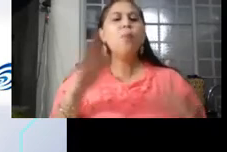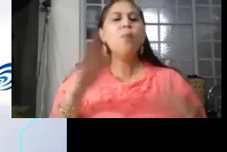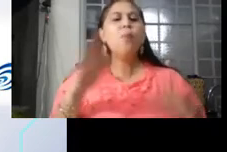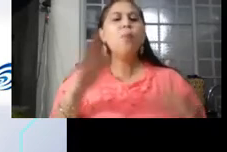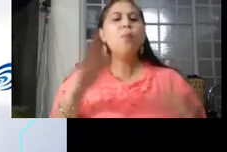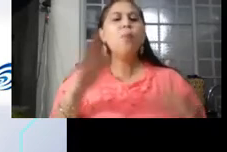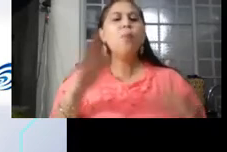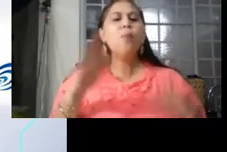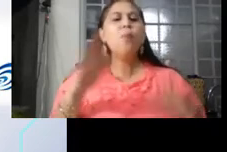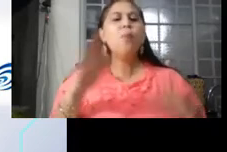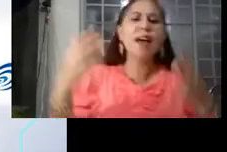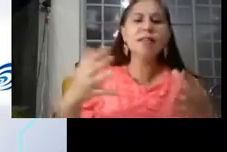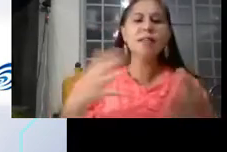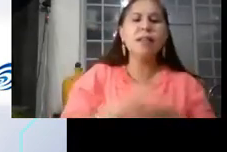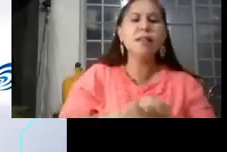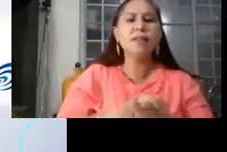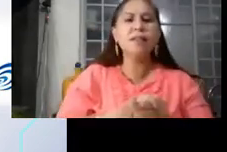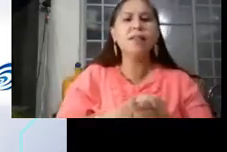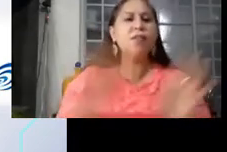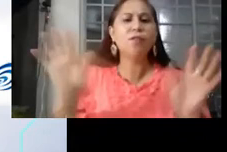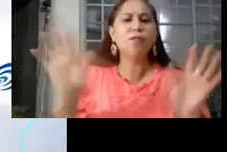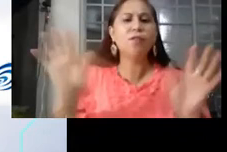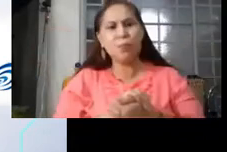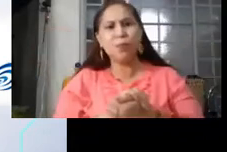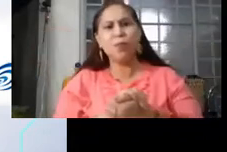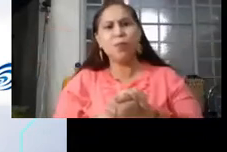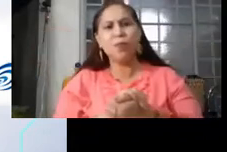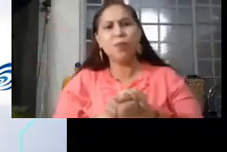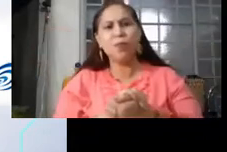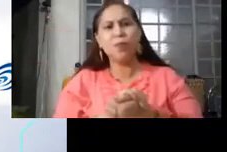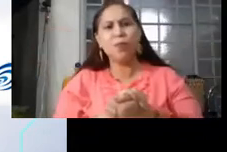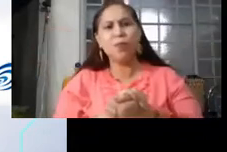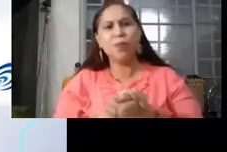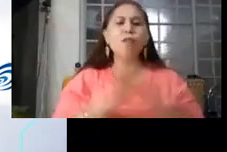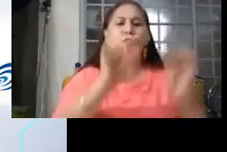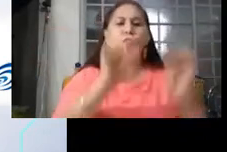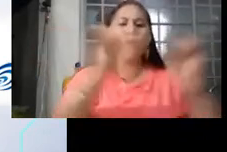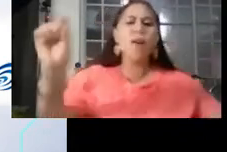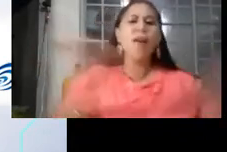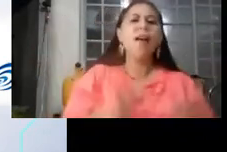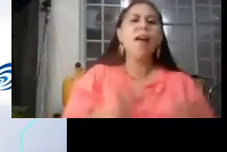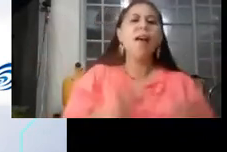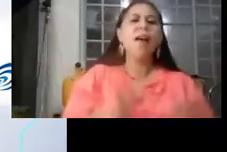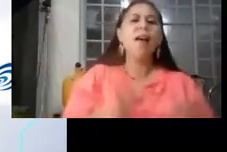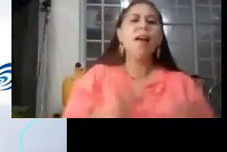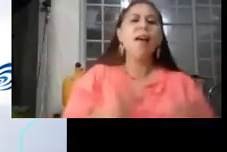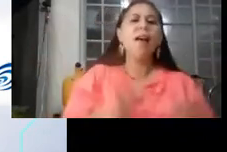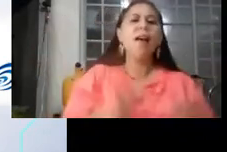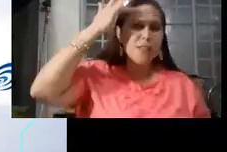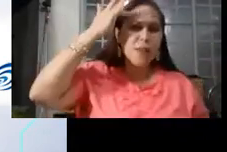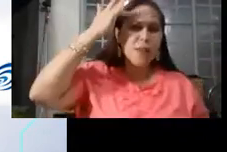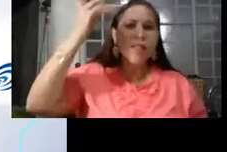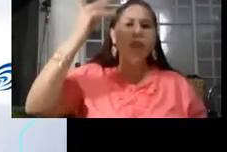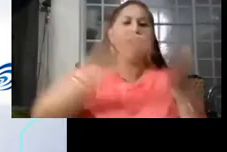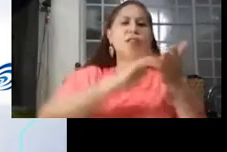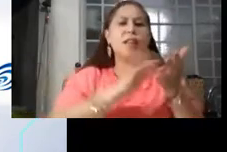casa. Amanhã eu vou para a casa de vovó, vamos supor. Amanhã eu vou para casa de vovó. Aí a pessoa pega o